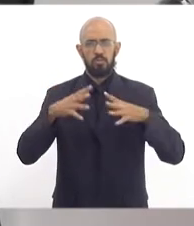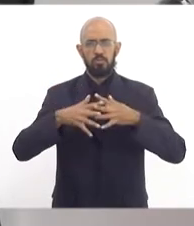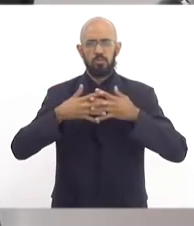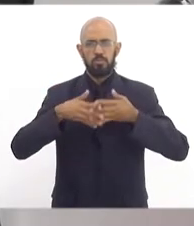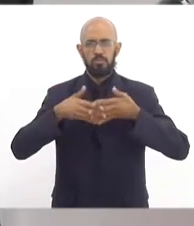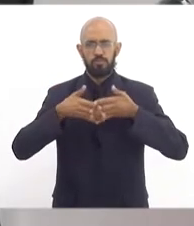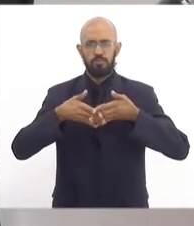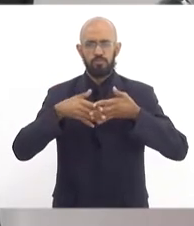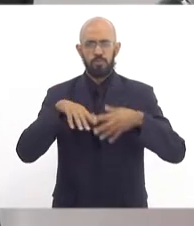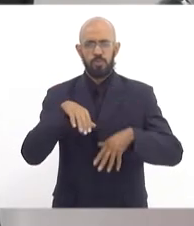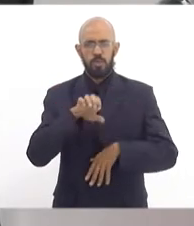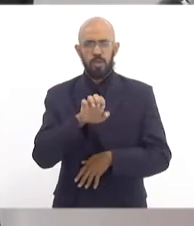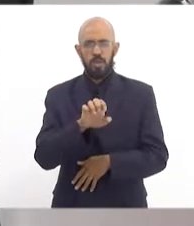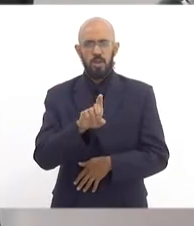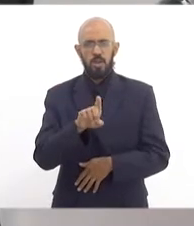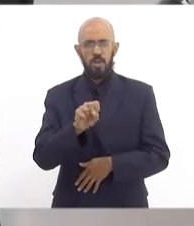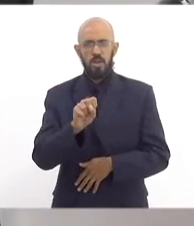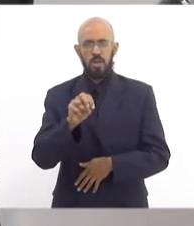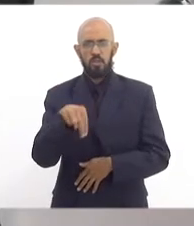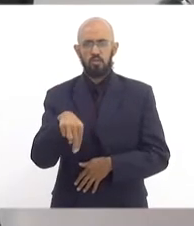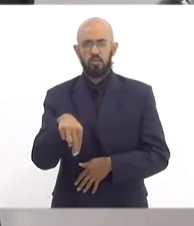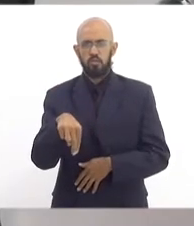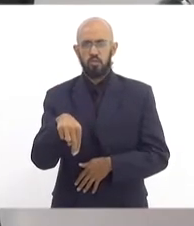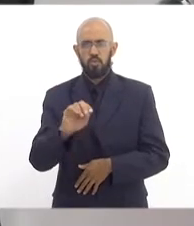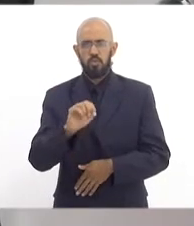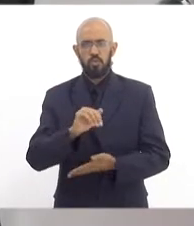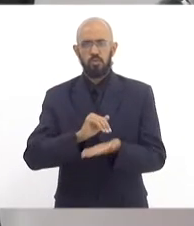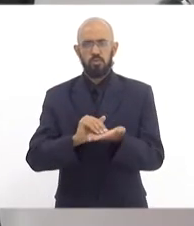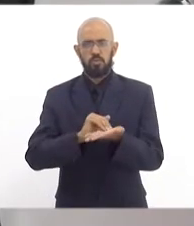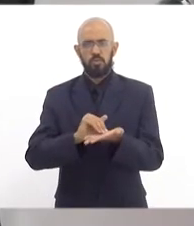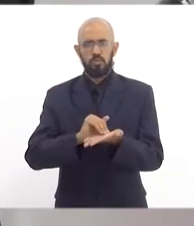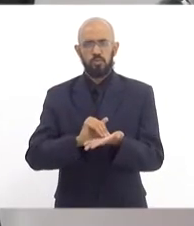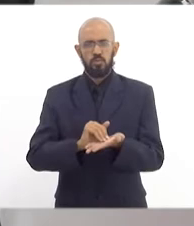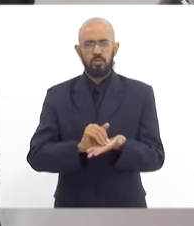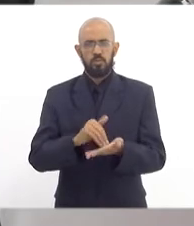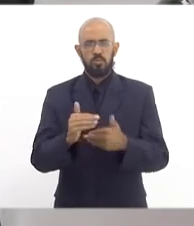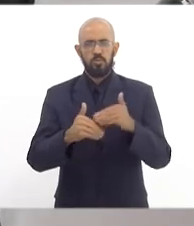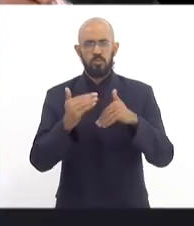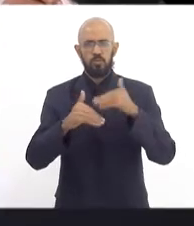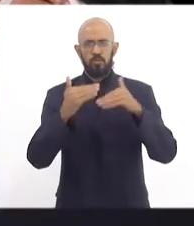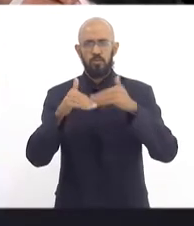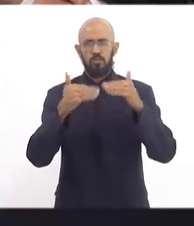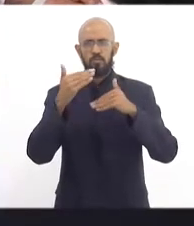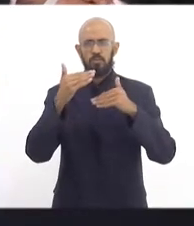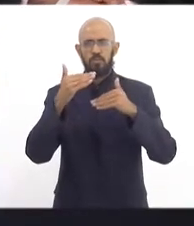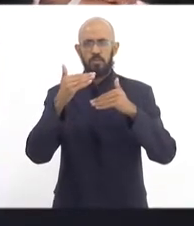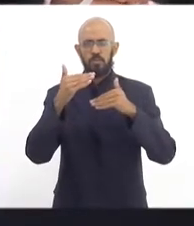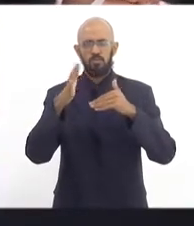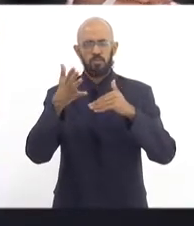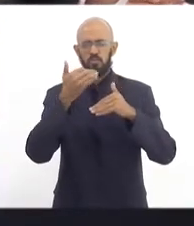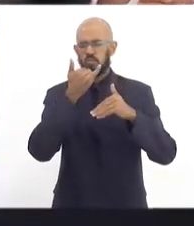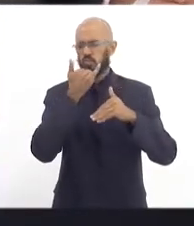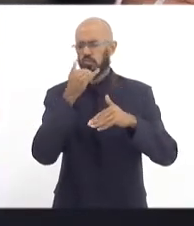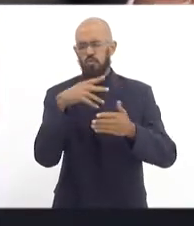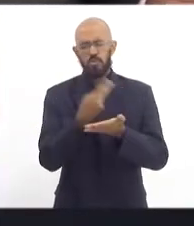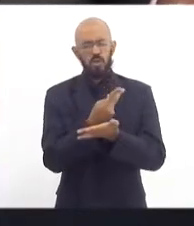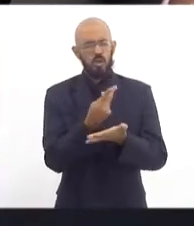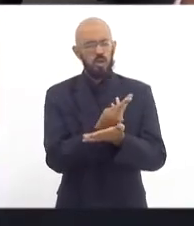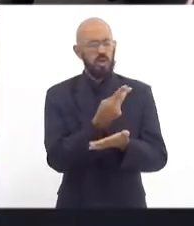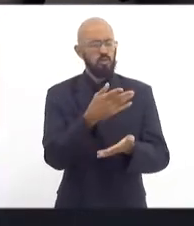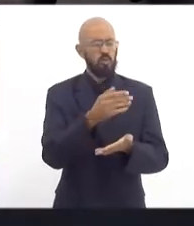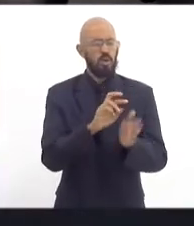Edson Valadão secretário de desenvolvimento a discutir